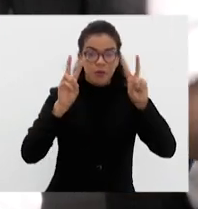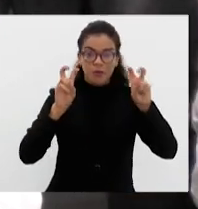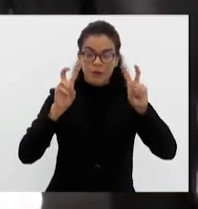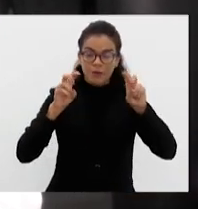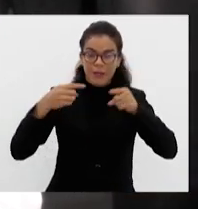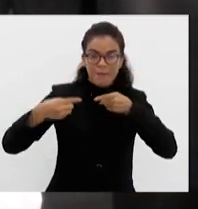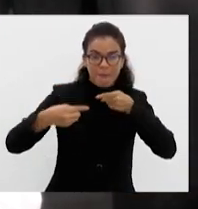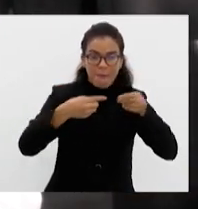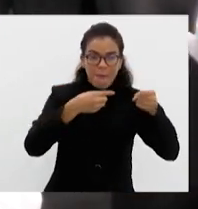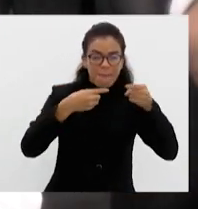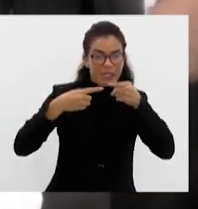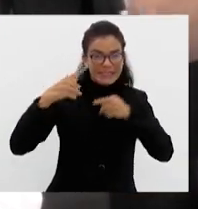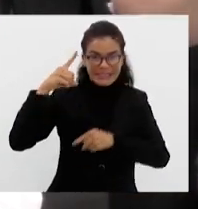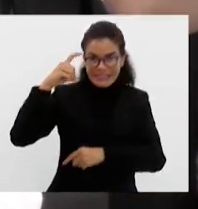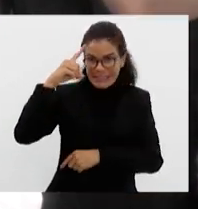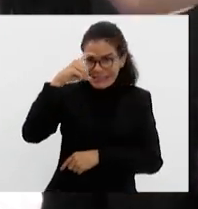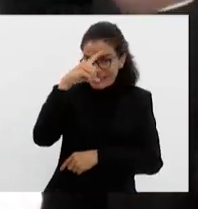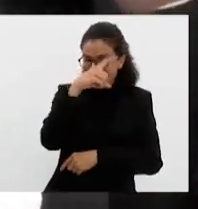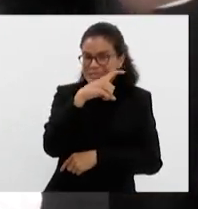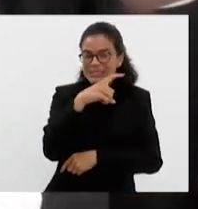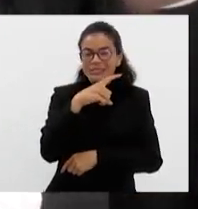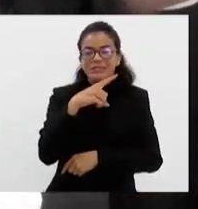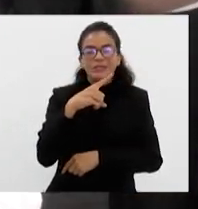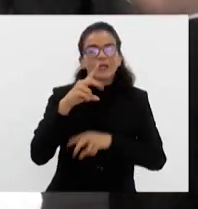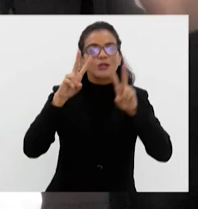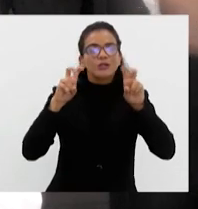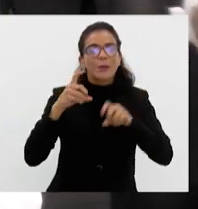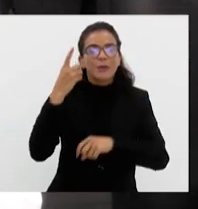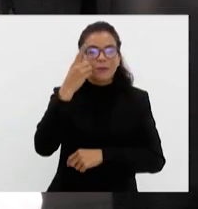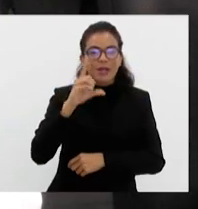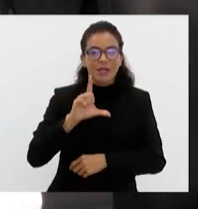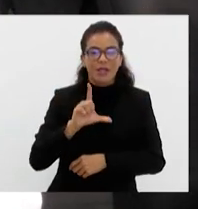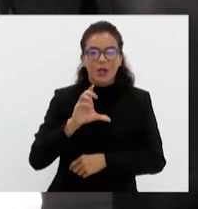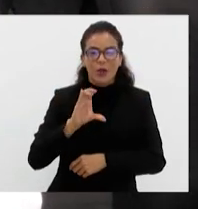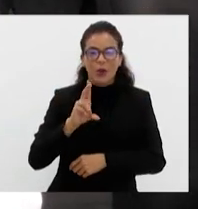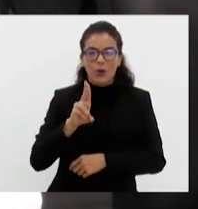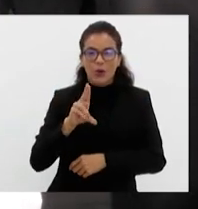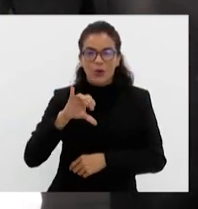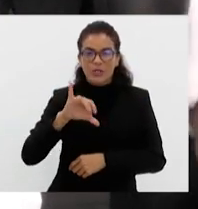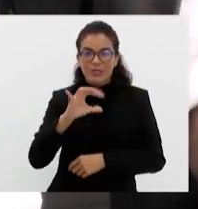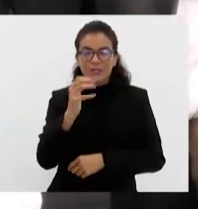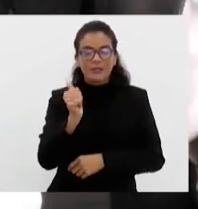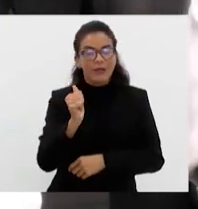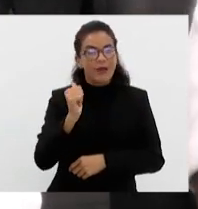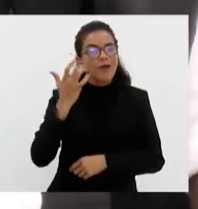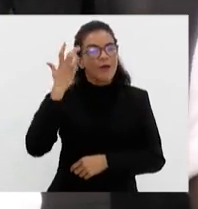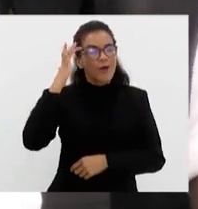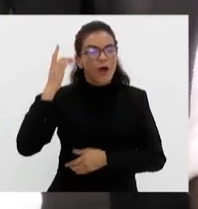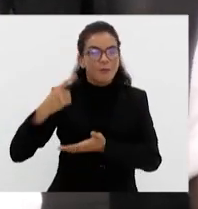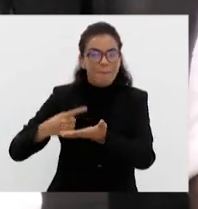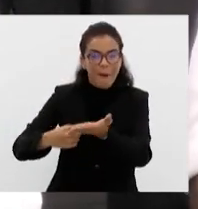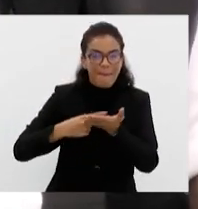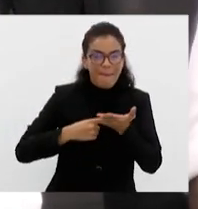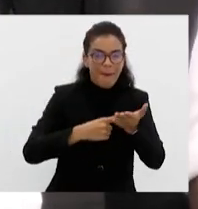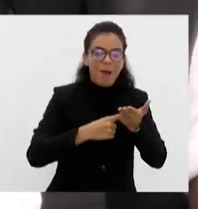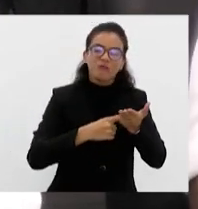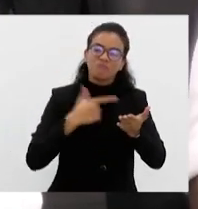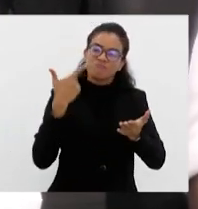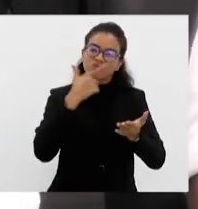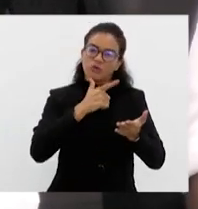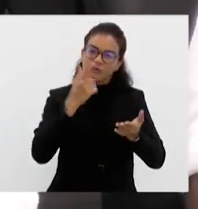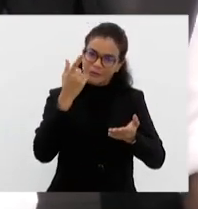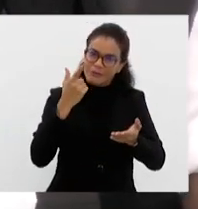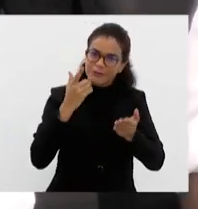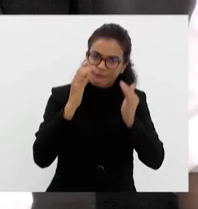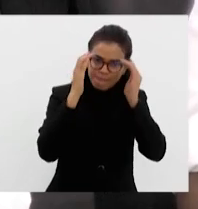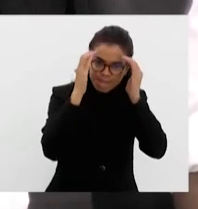da deputada Lucinha, dizer que eu acho que os acordos foram cumpridos e a gente conseguiu,